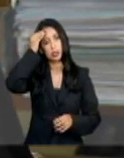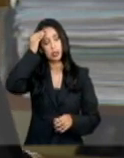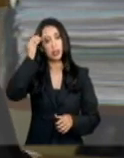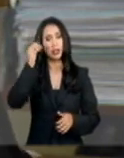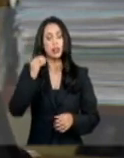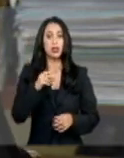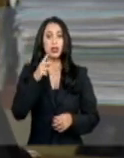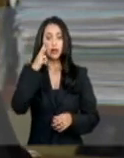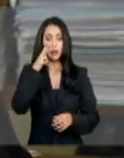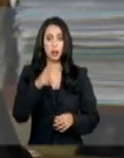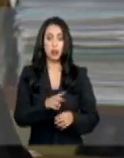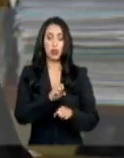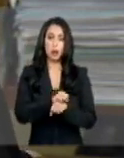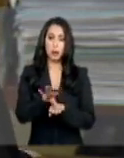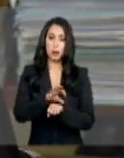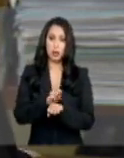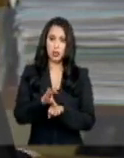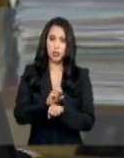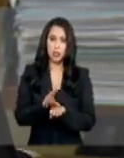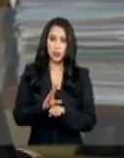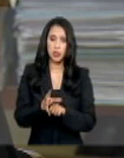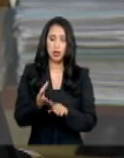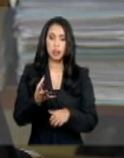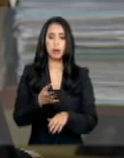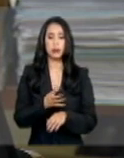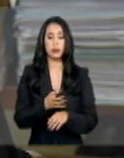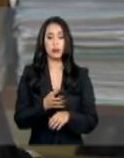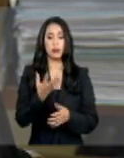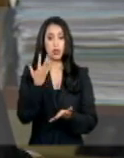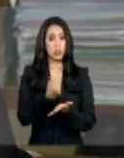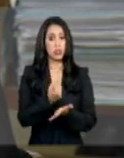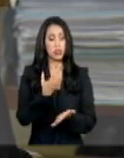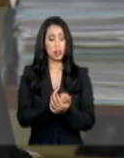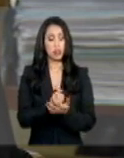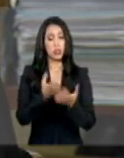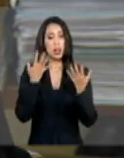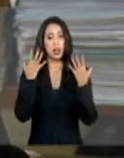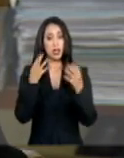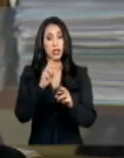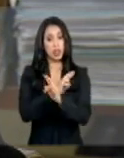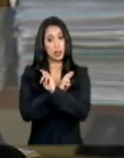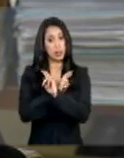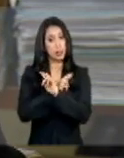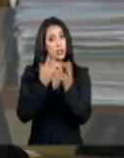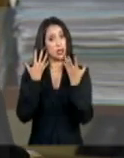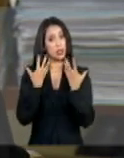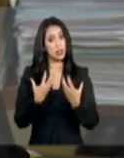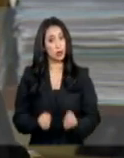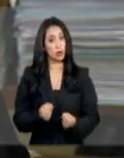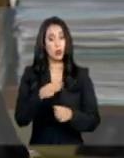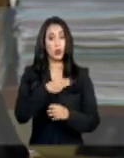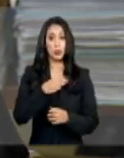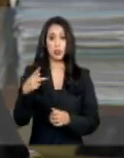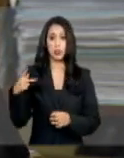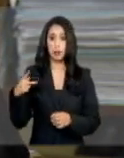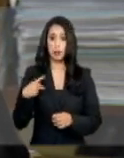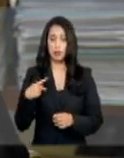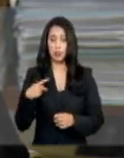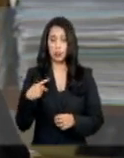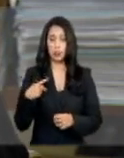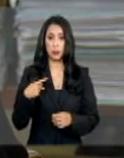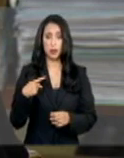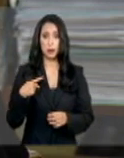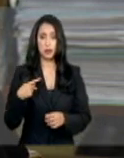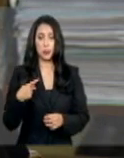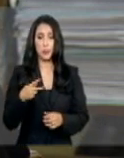compartilhamento de dados obtidos pela receita federal o compartilhamento de dados com o ministério público federal para